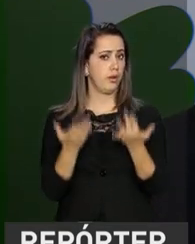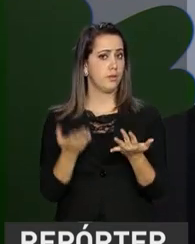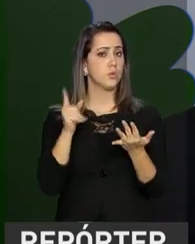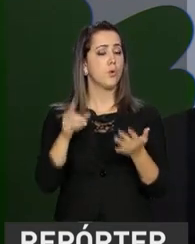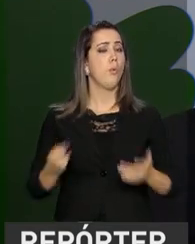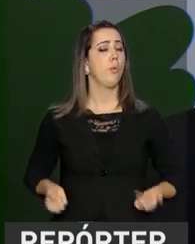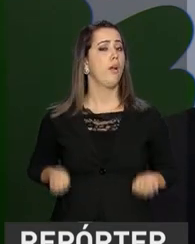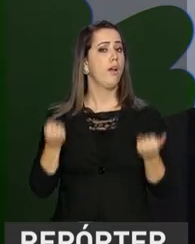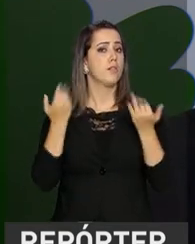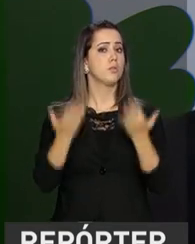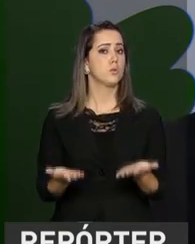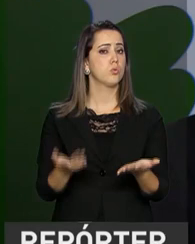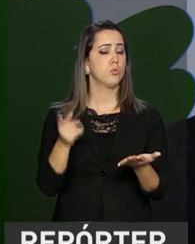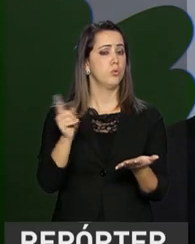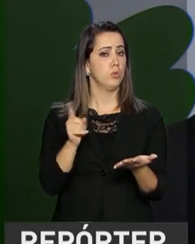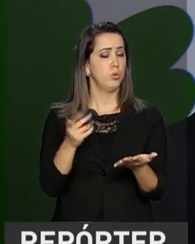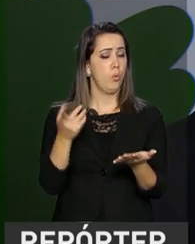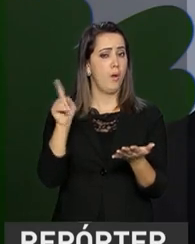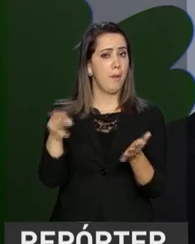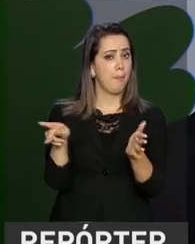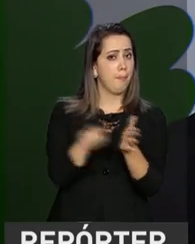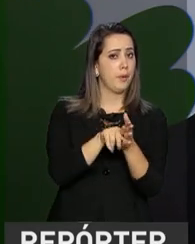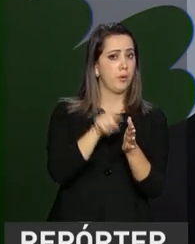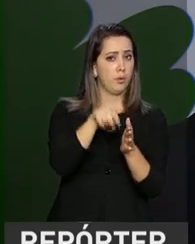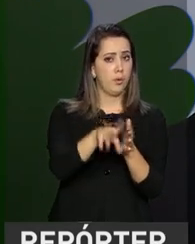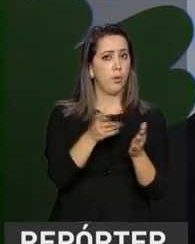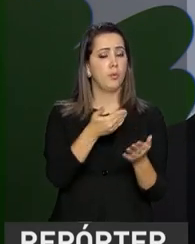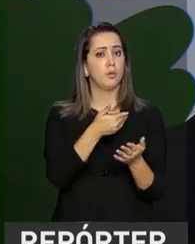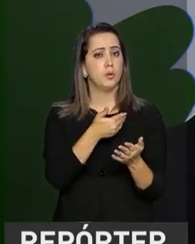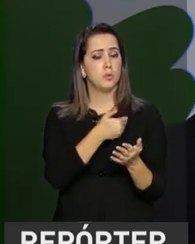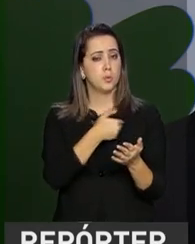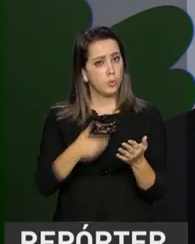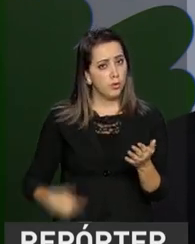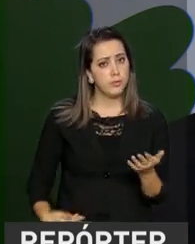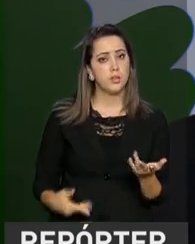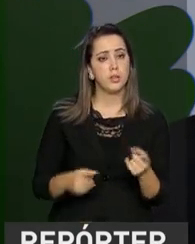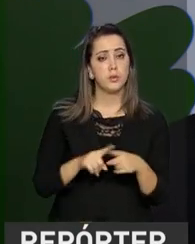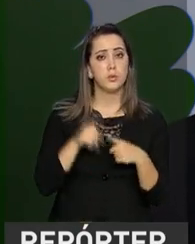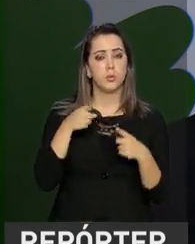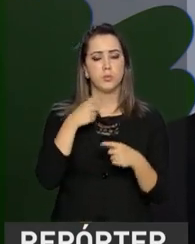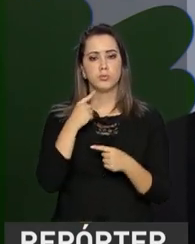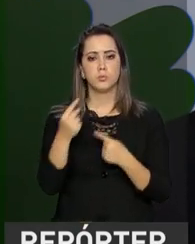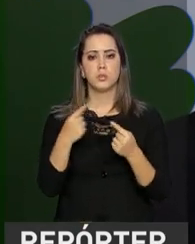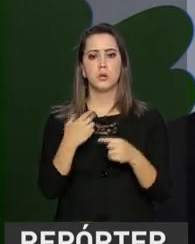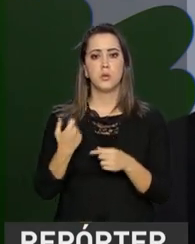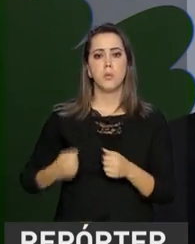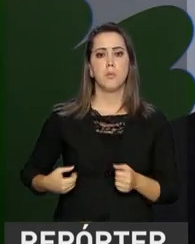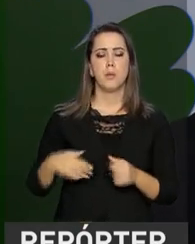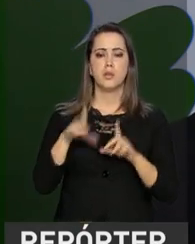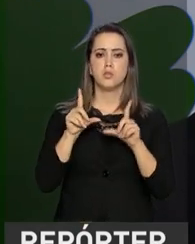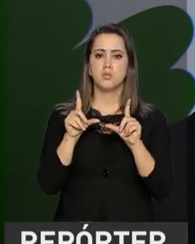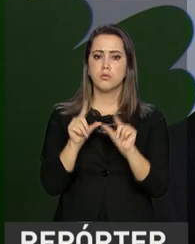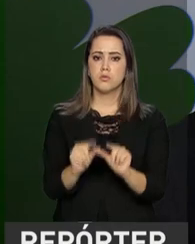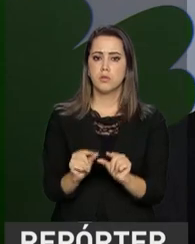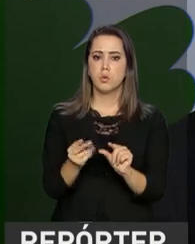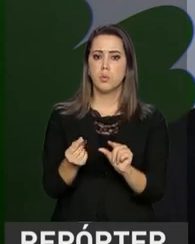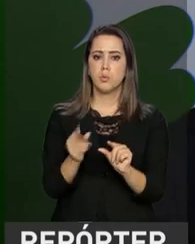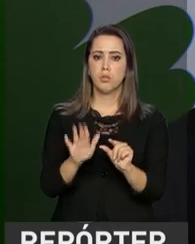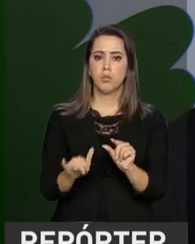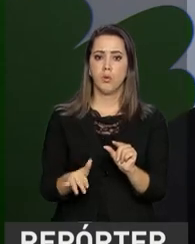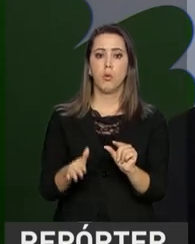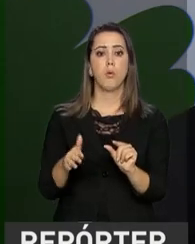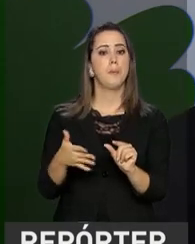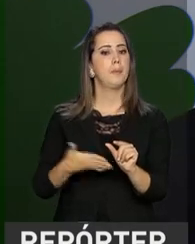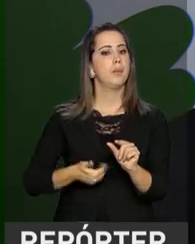gastos que não fazem parte da essência da razão de existir as instituições o ideal é que quanto mais baixos eles forem melhor